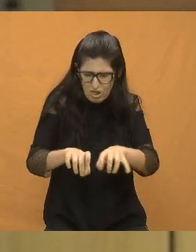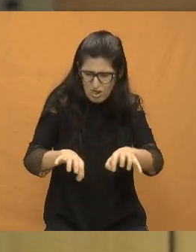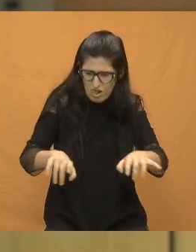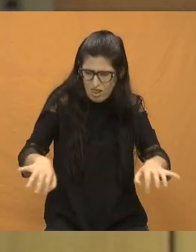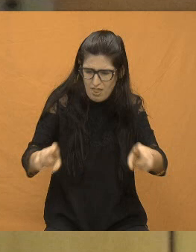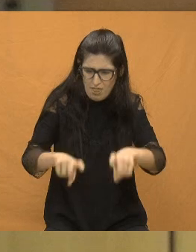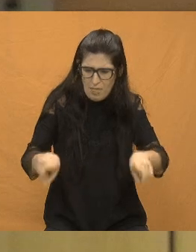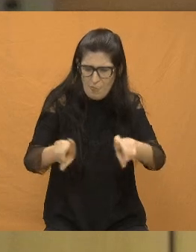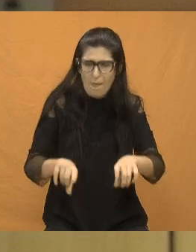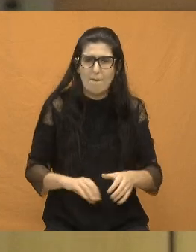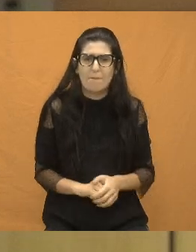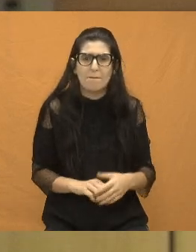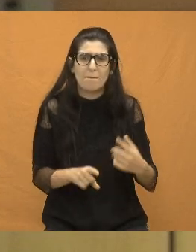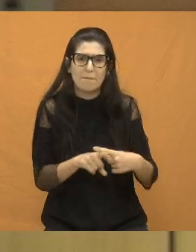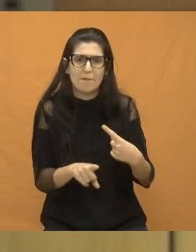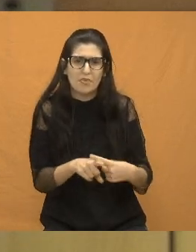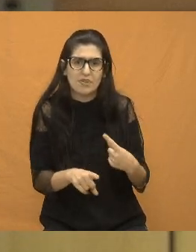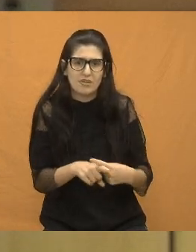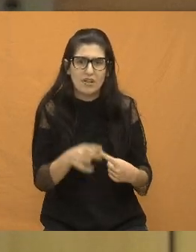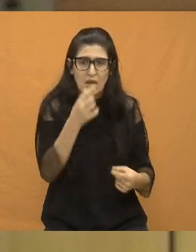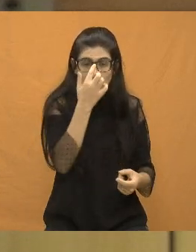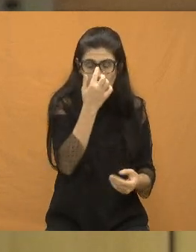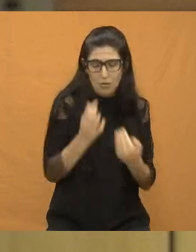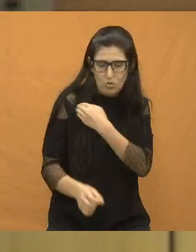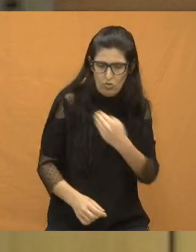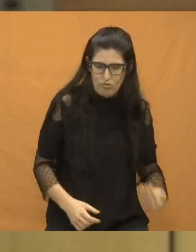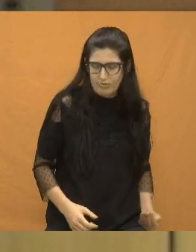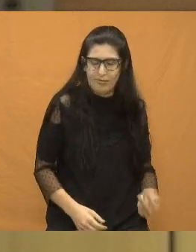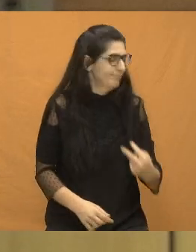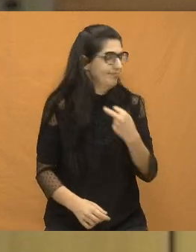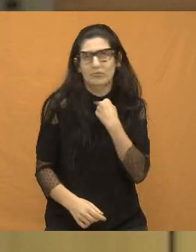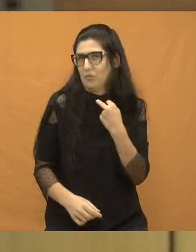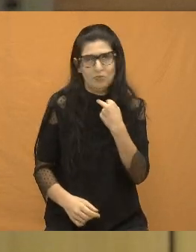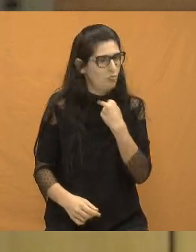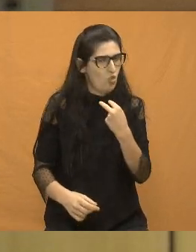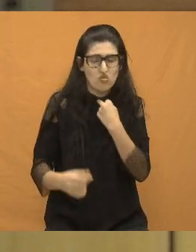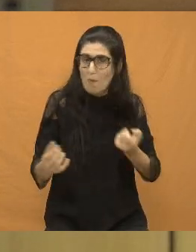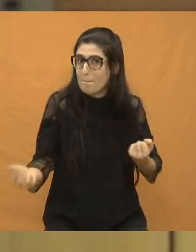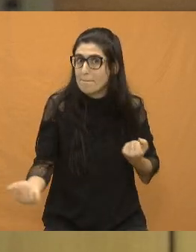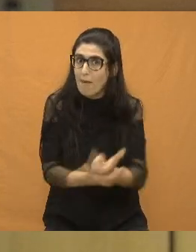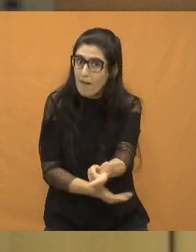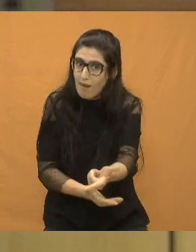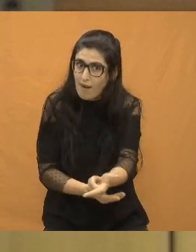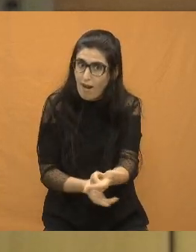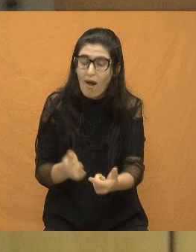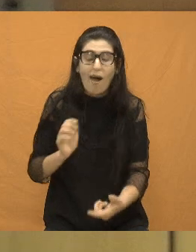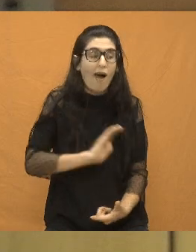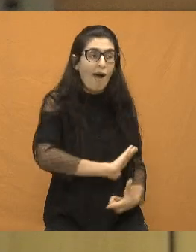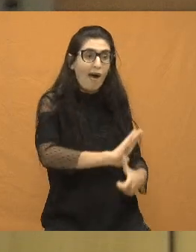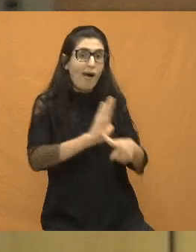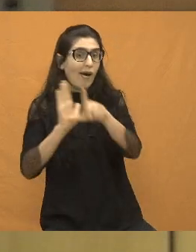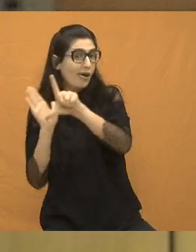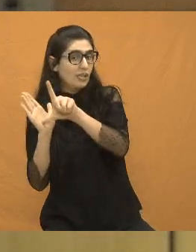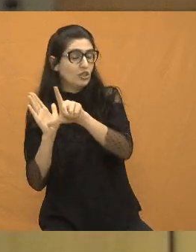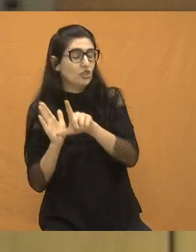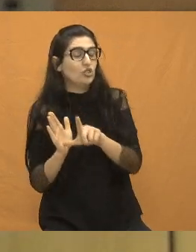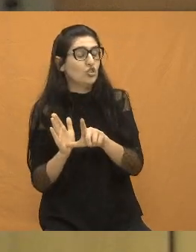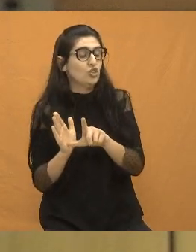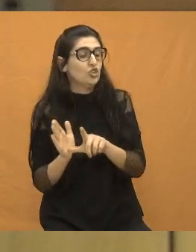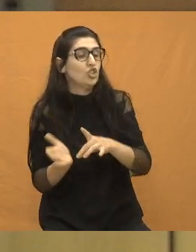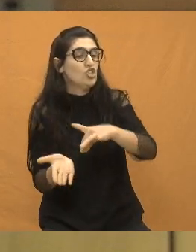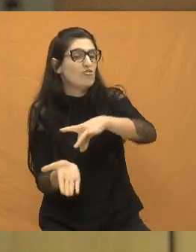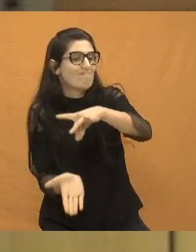o poder público, ele não pode efetuar nenhum pagamento antes da realização ou